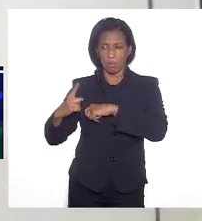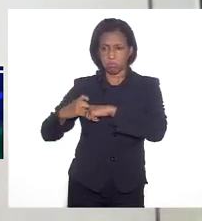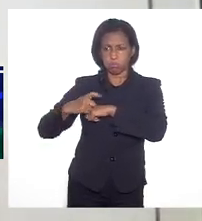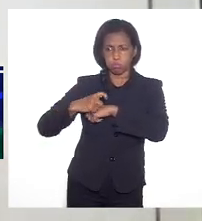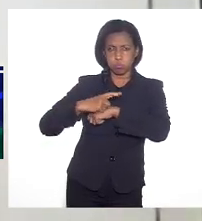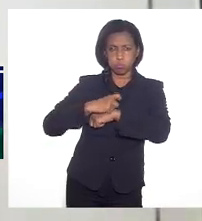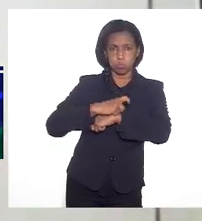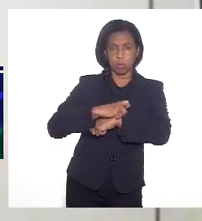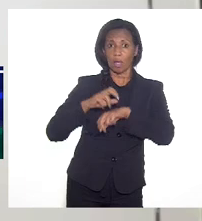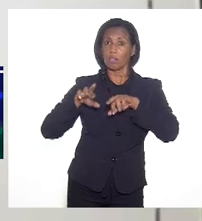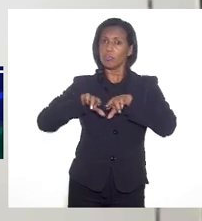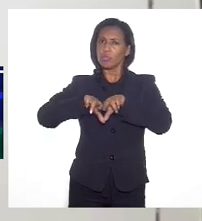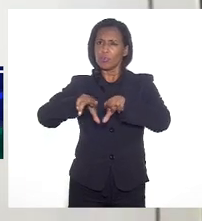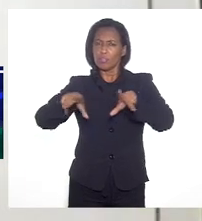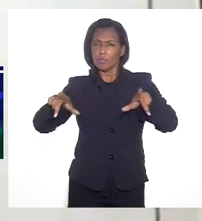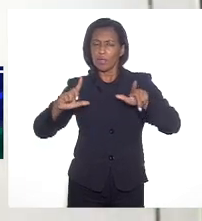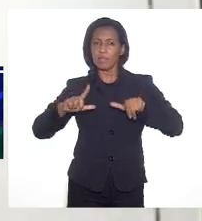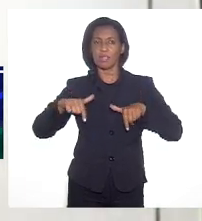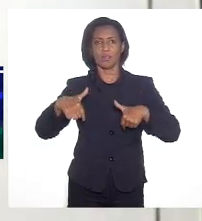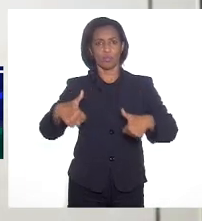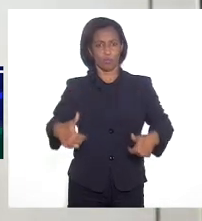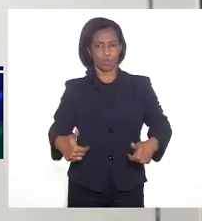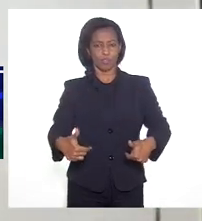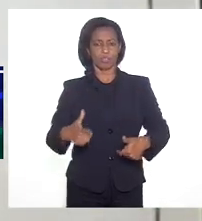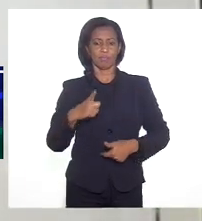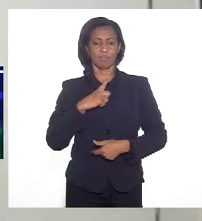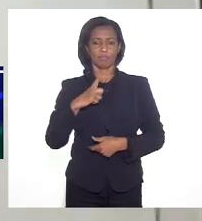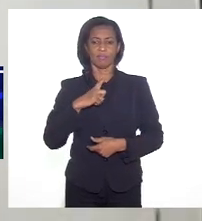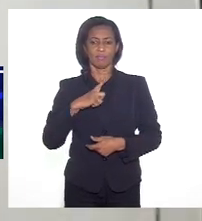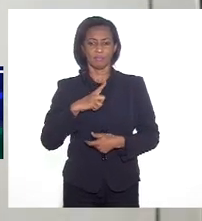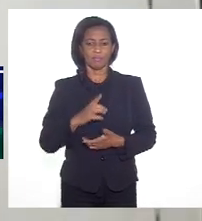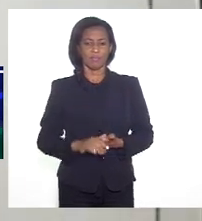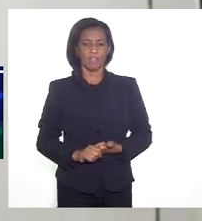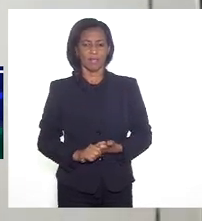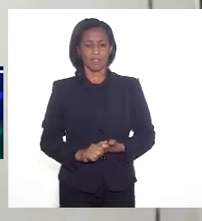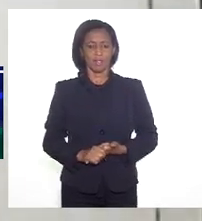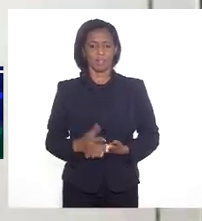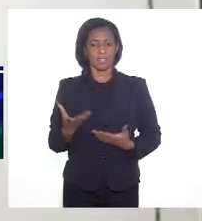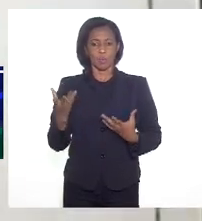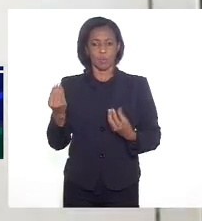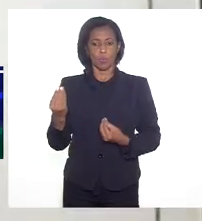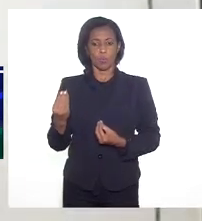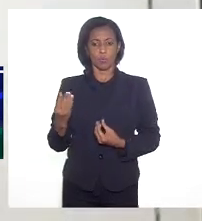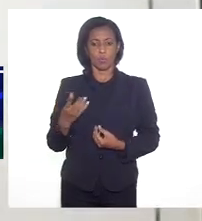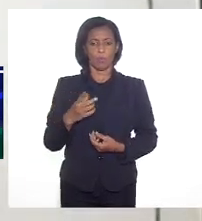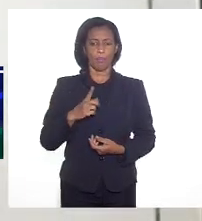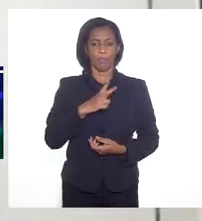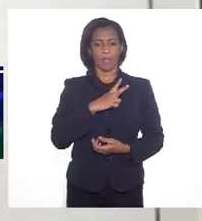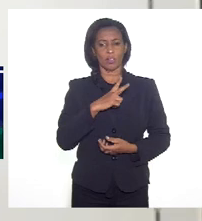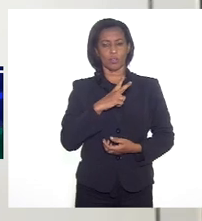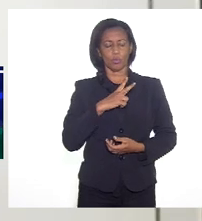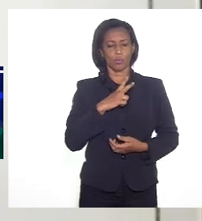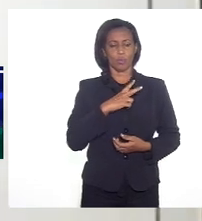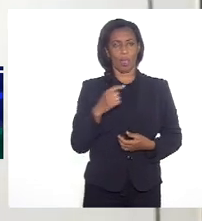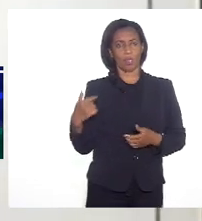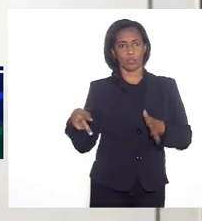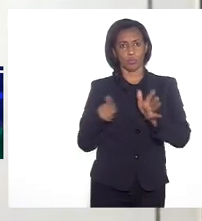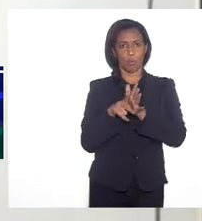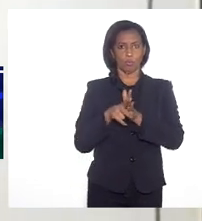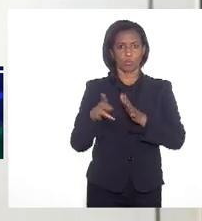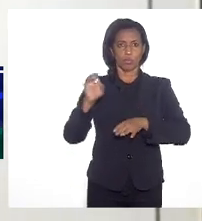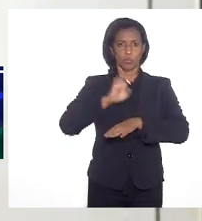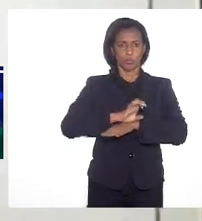ou seja diferentes ações que ela tem que são muito particulares da situação no estado do Rio de Janeiro